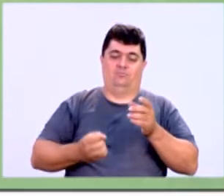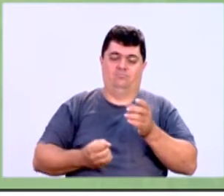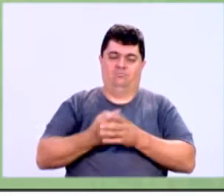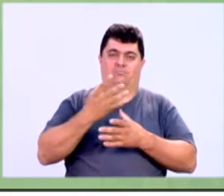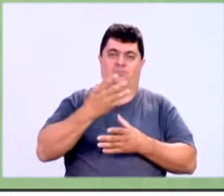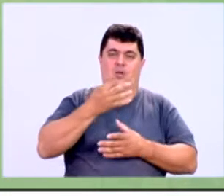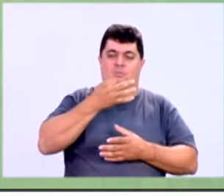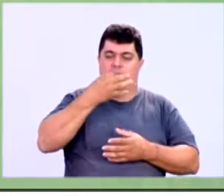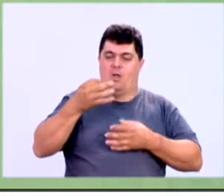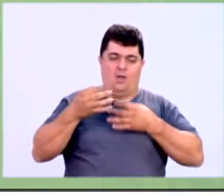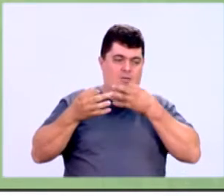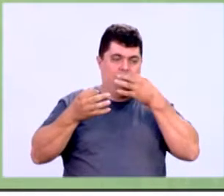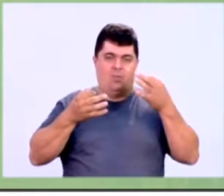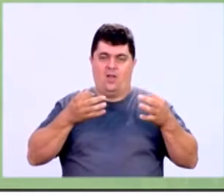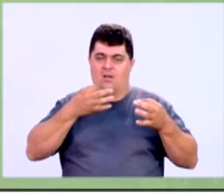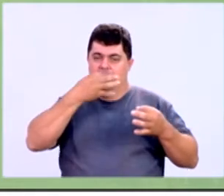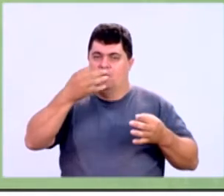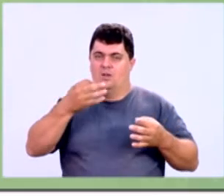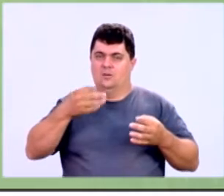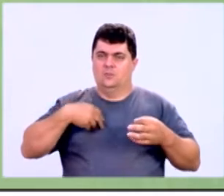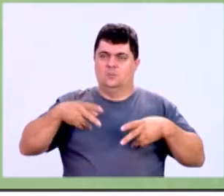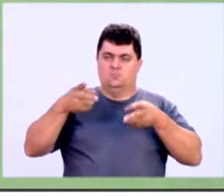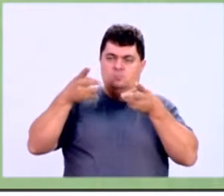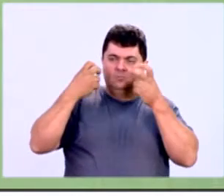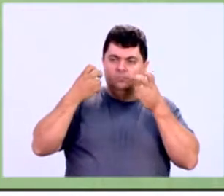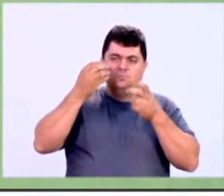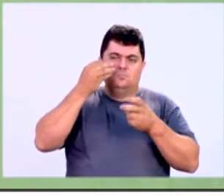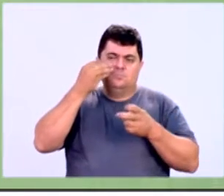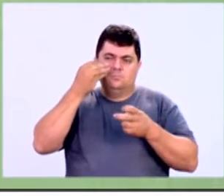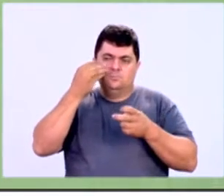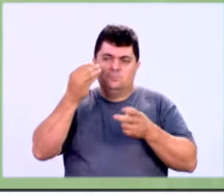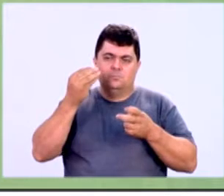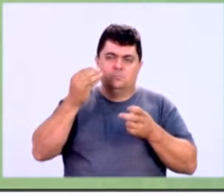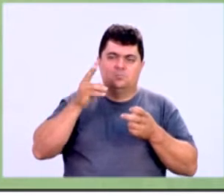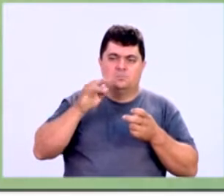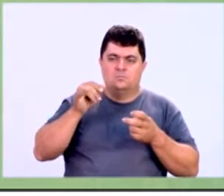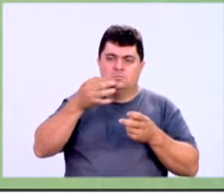começa-se a observar, a experimentar e aí ele